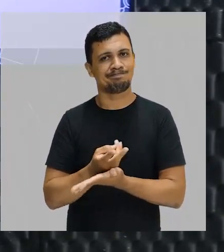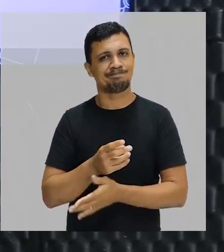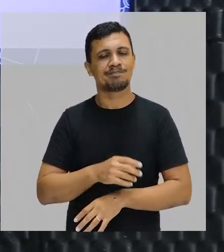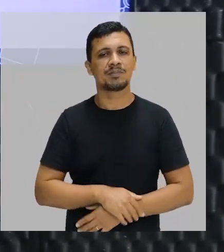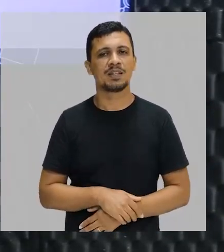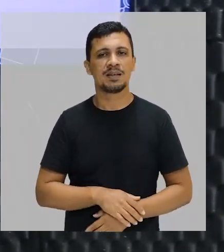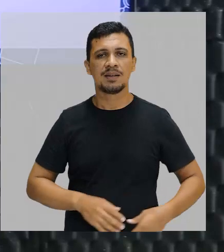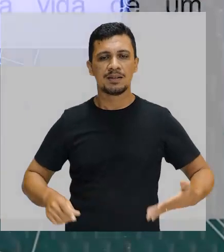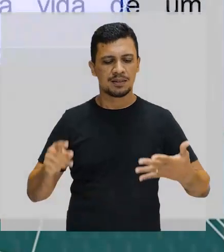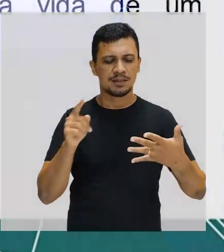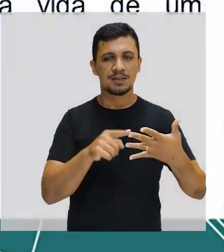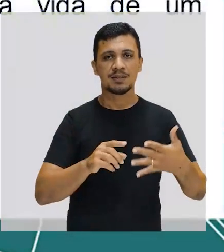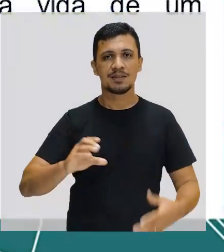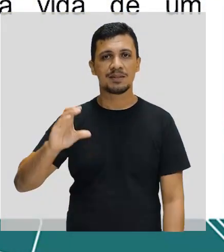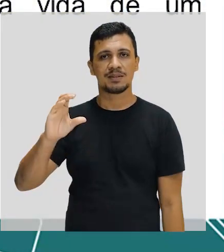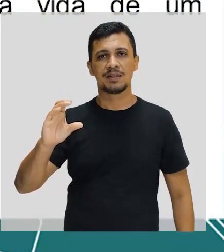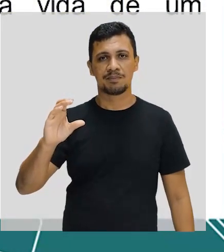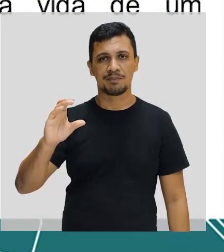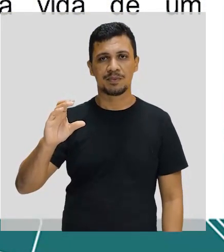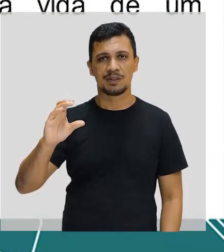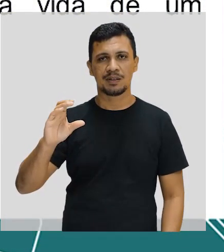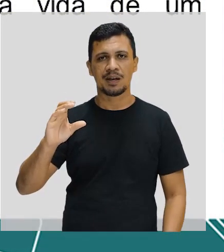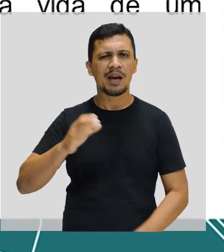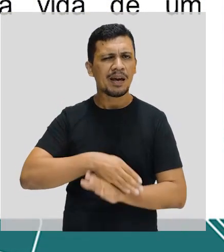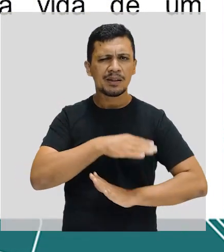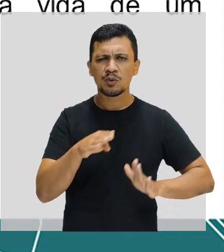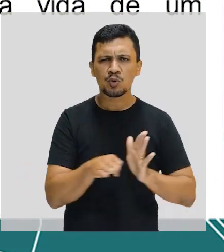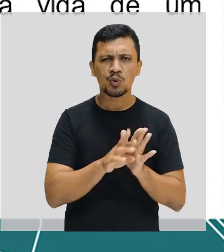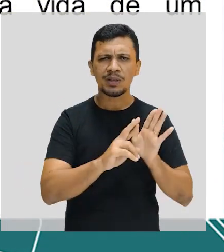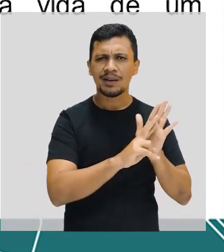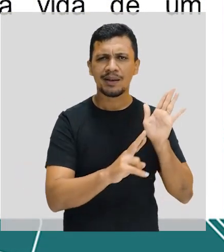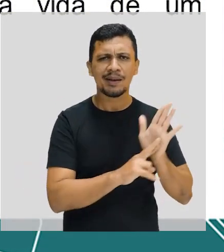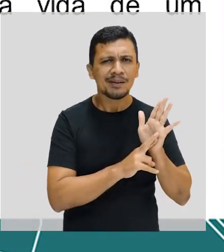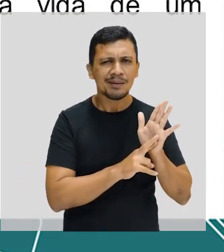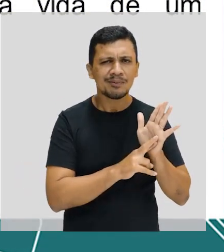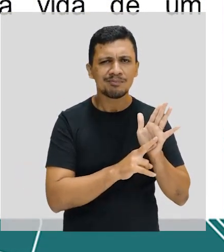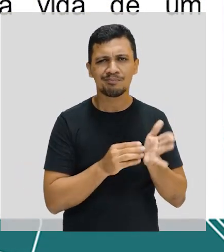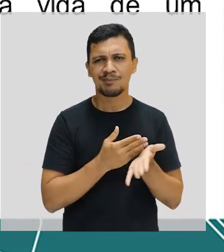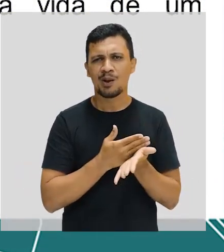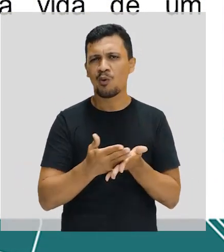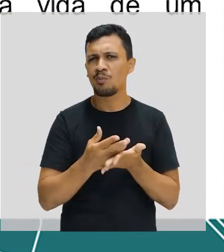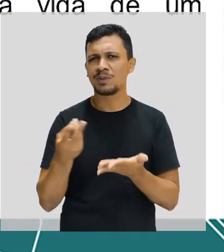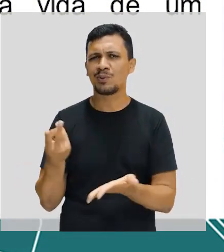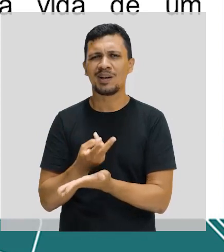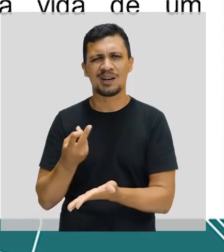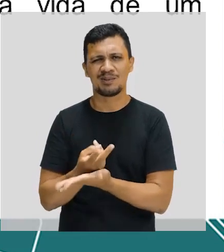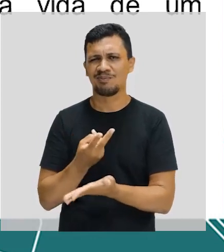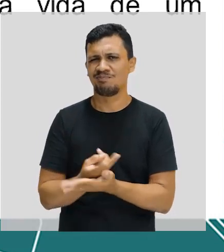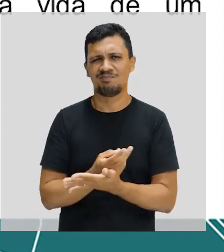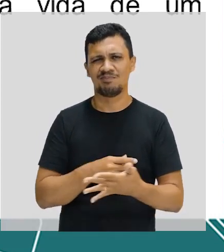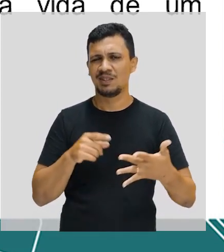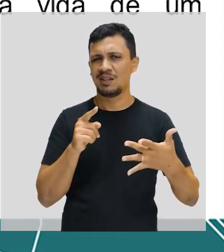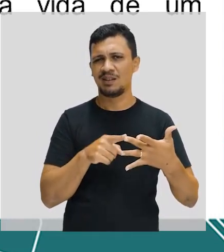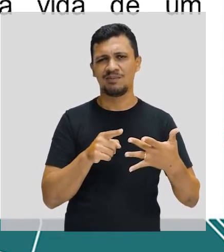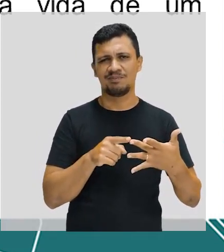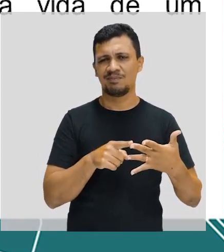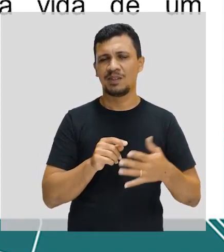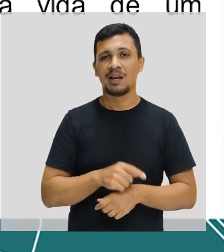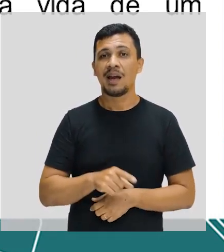Letra C. É toda a regra, já começou errado. Já acabei de dizer que não é regra ética. Então, é